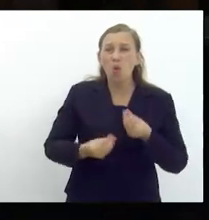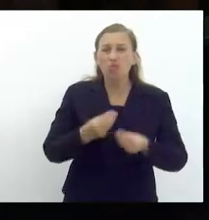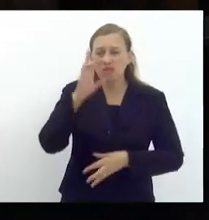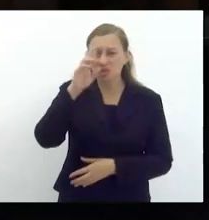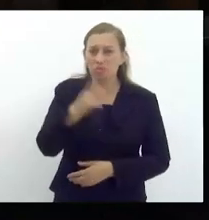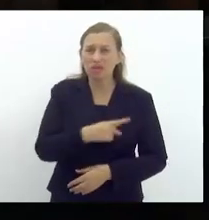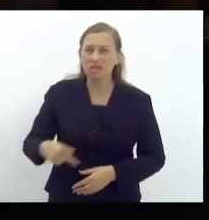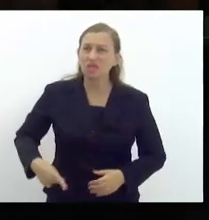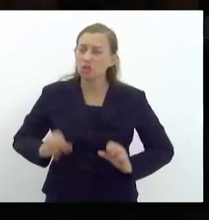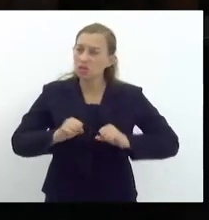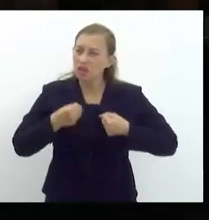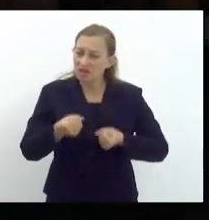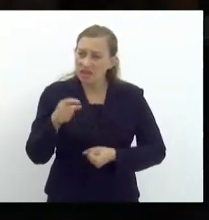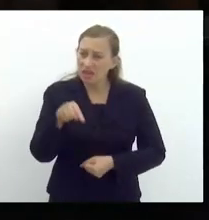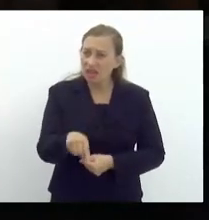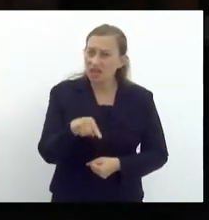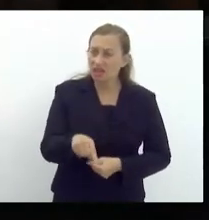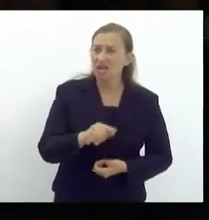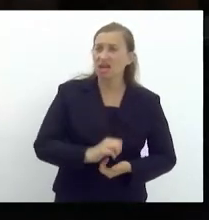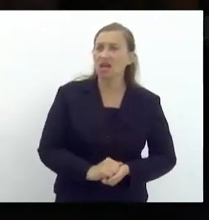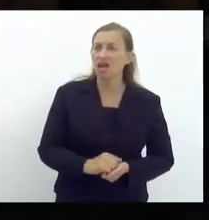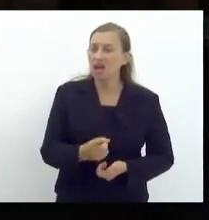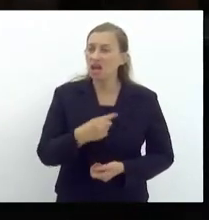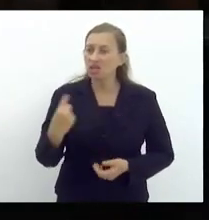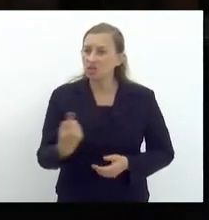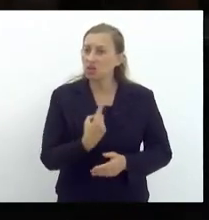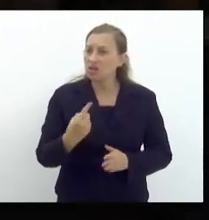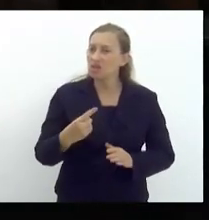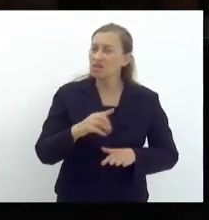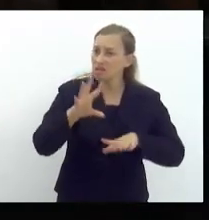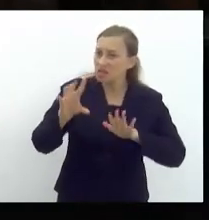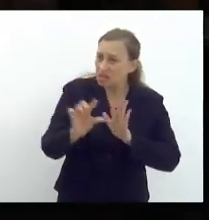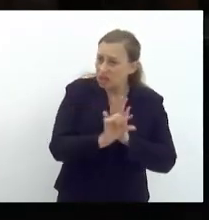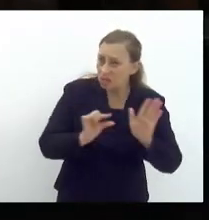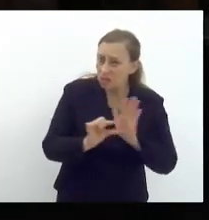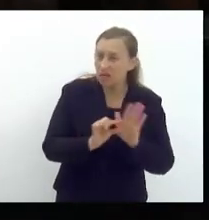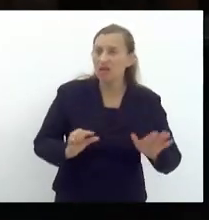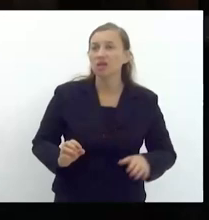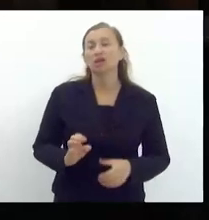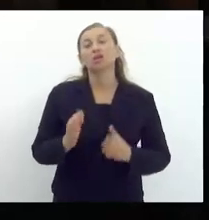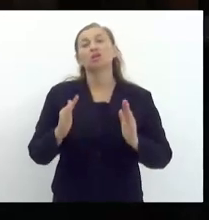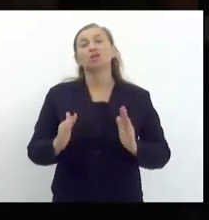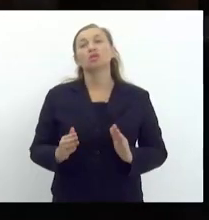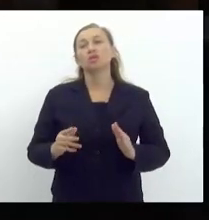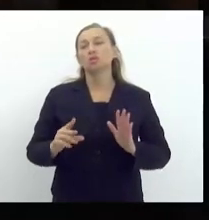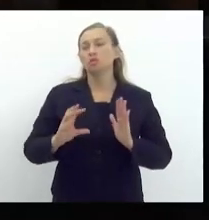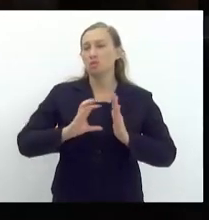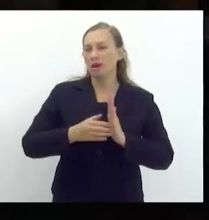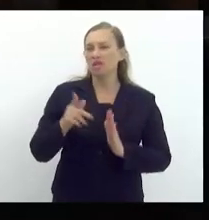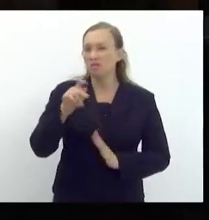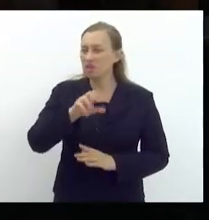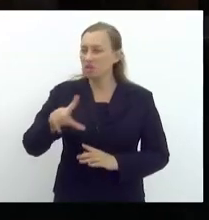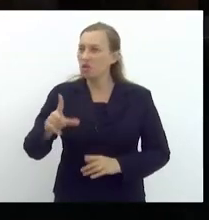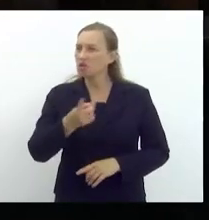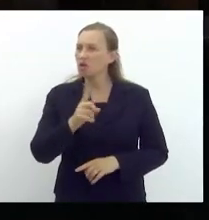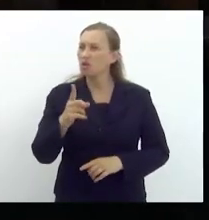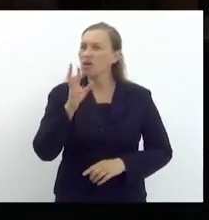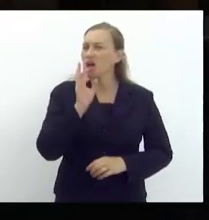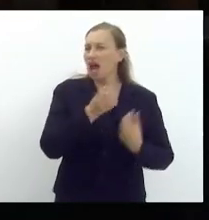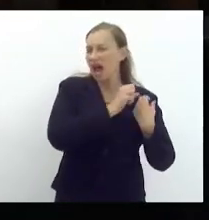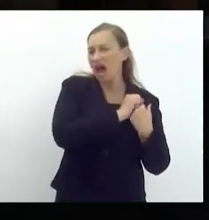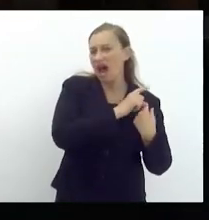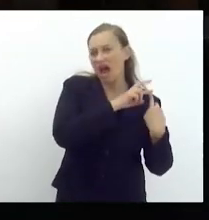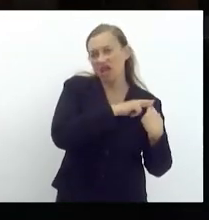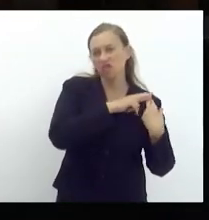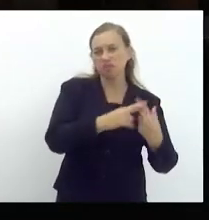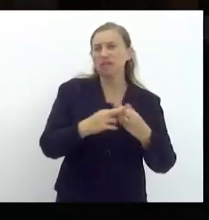defenda Aqui as nossas emendas emendas da bancada do pessoal não também trazer a responsabilidade